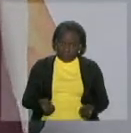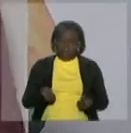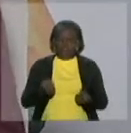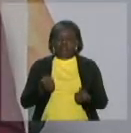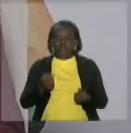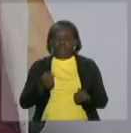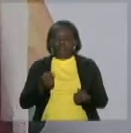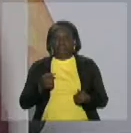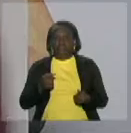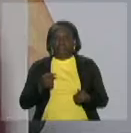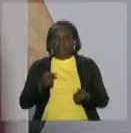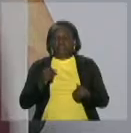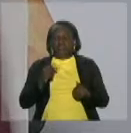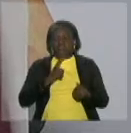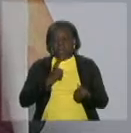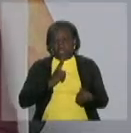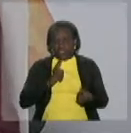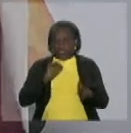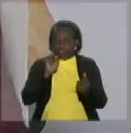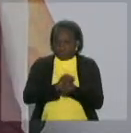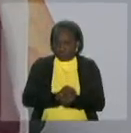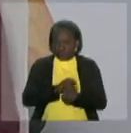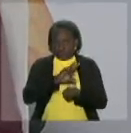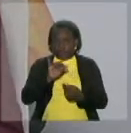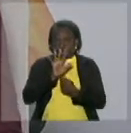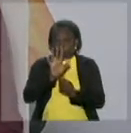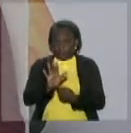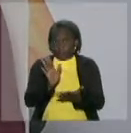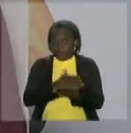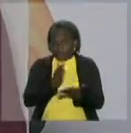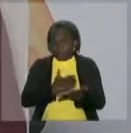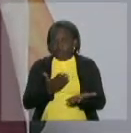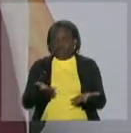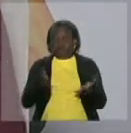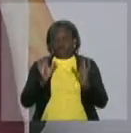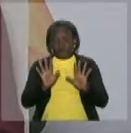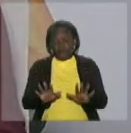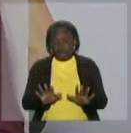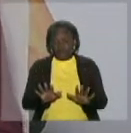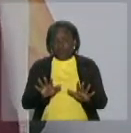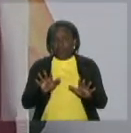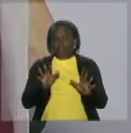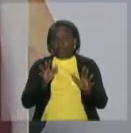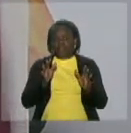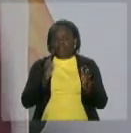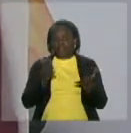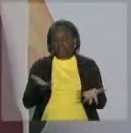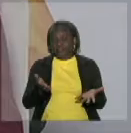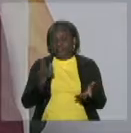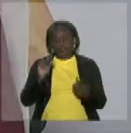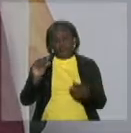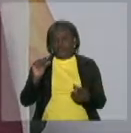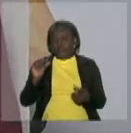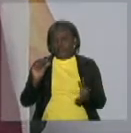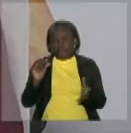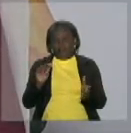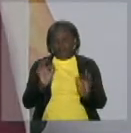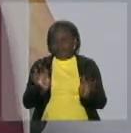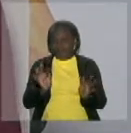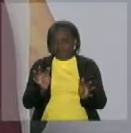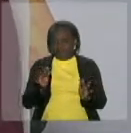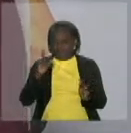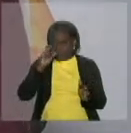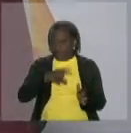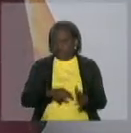que deve estar, né, conosco na apresentação da cartilha, mas é uma